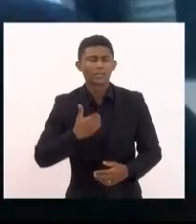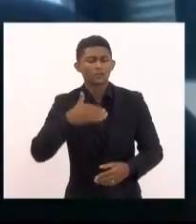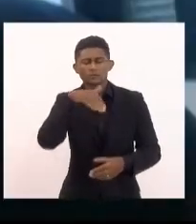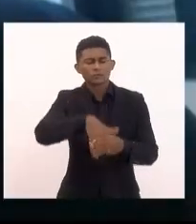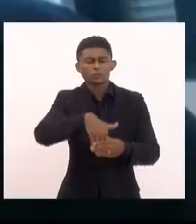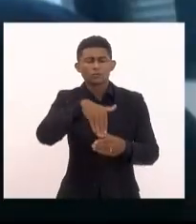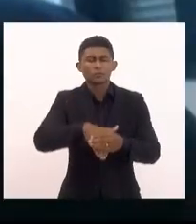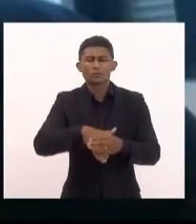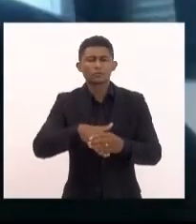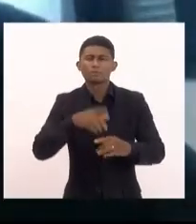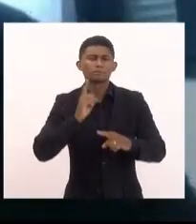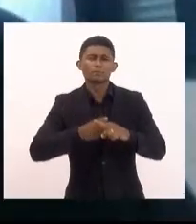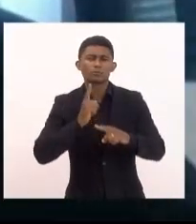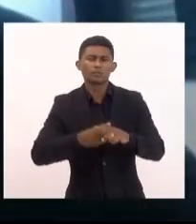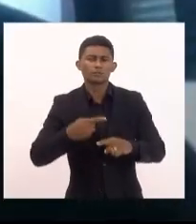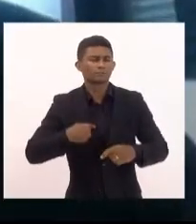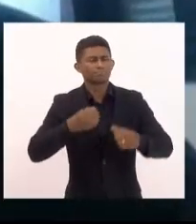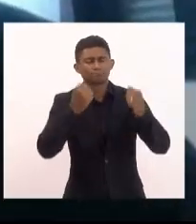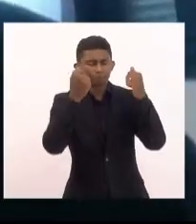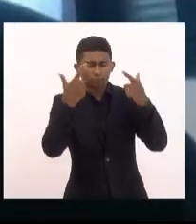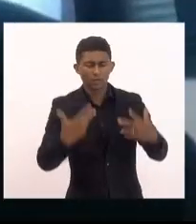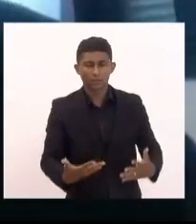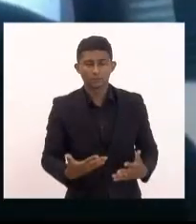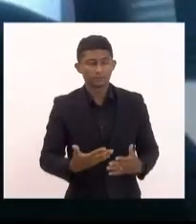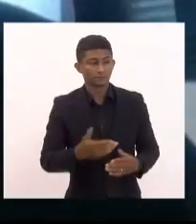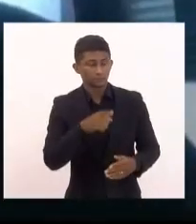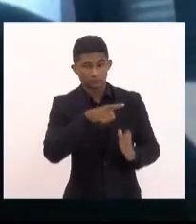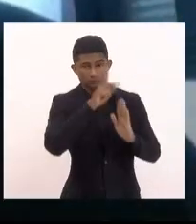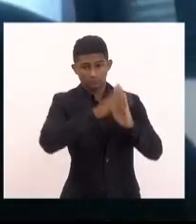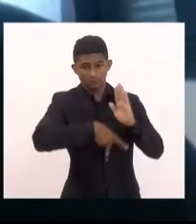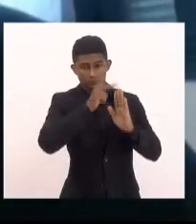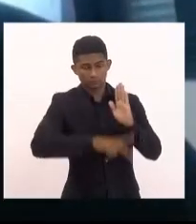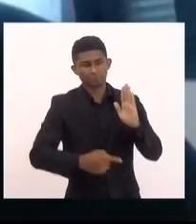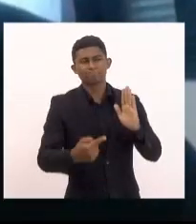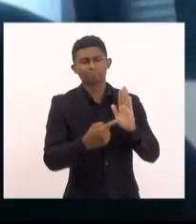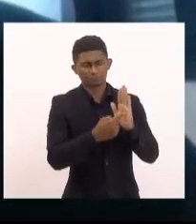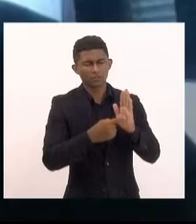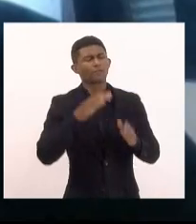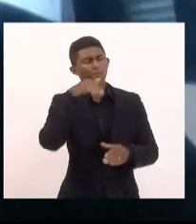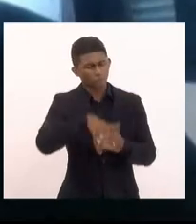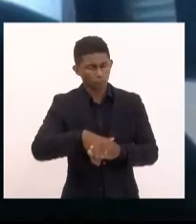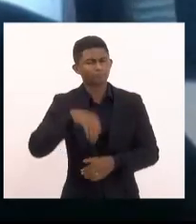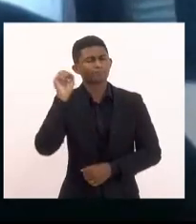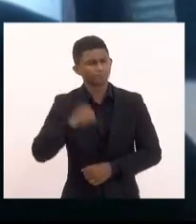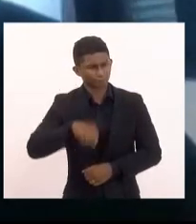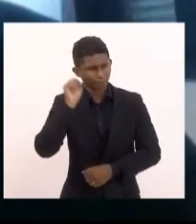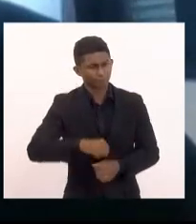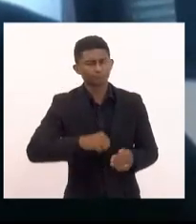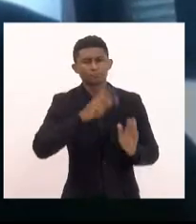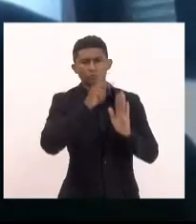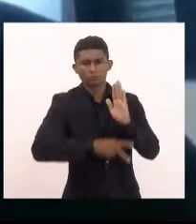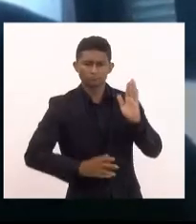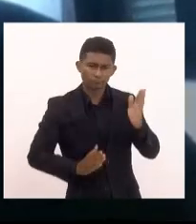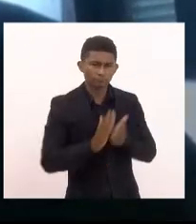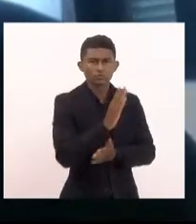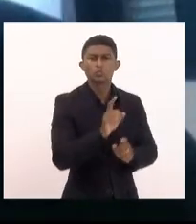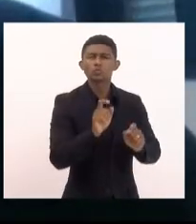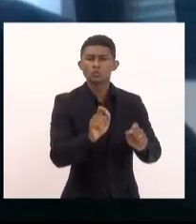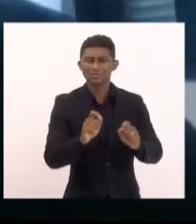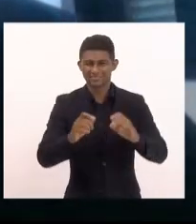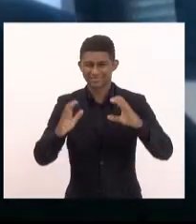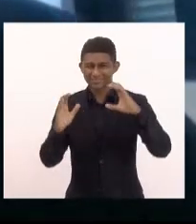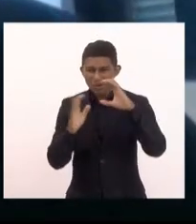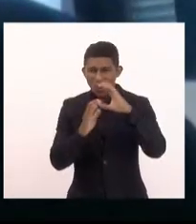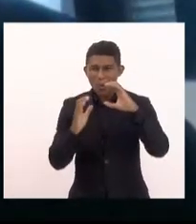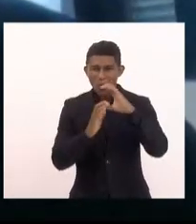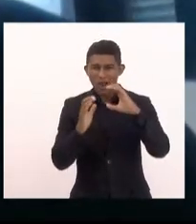voto, claro, favorável ao nosso projeto que foi aprovado, que garante a contratação dos